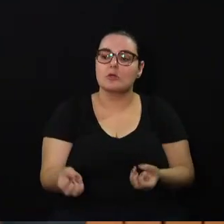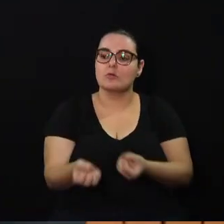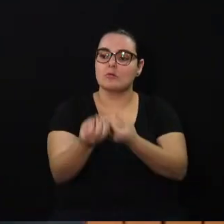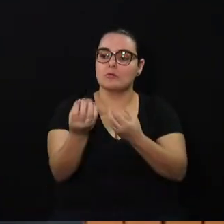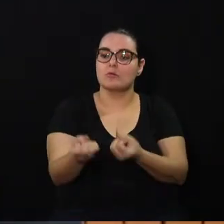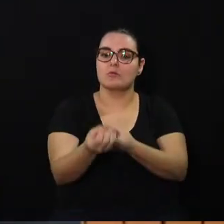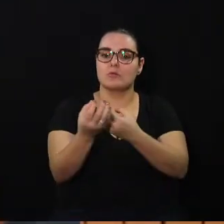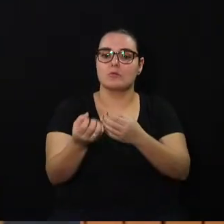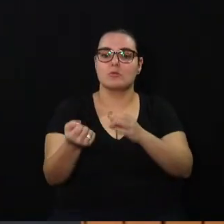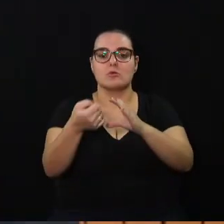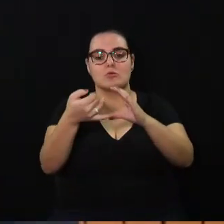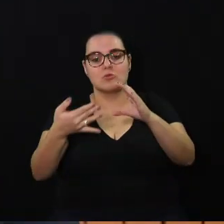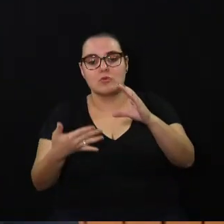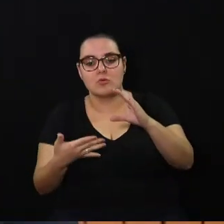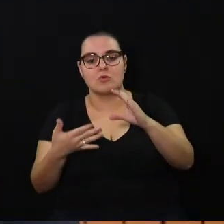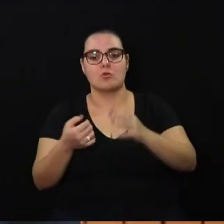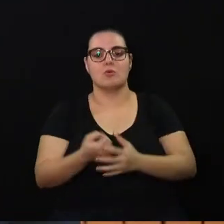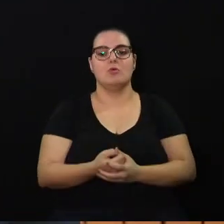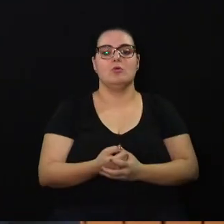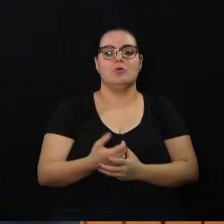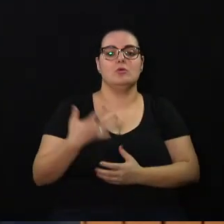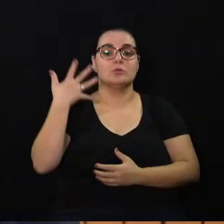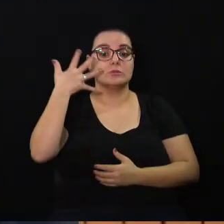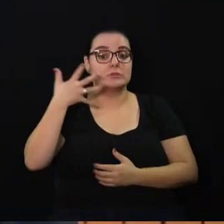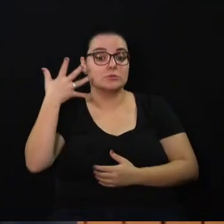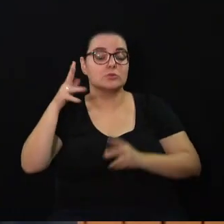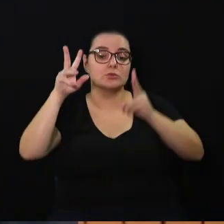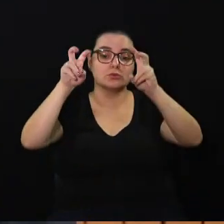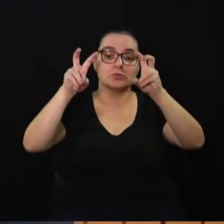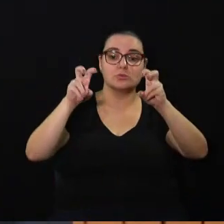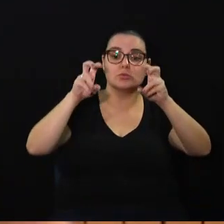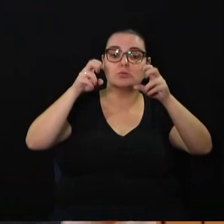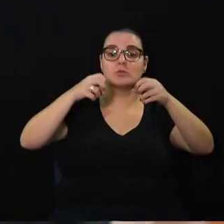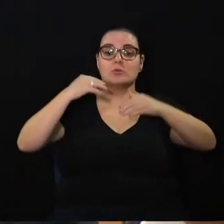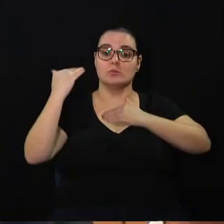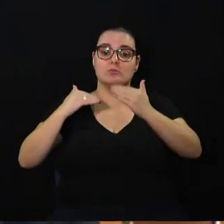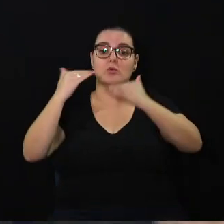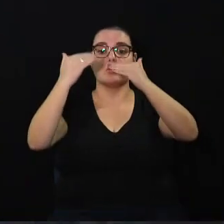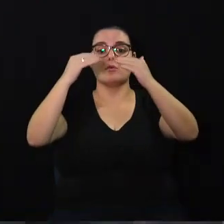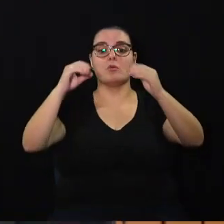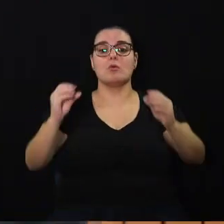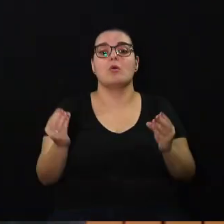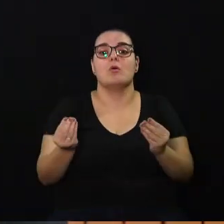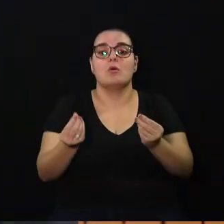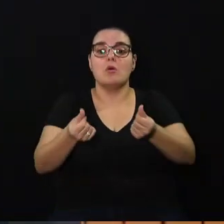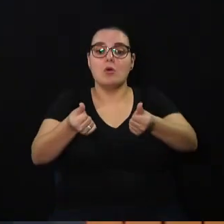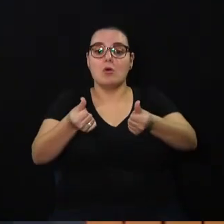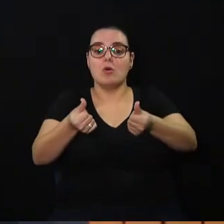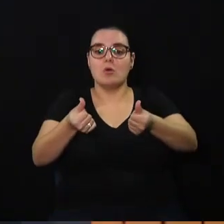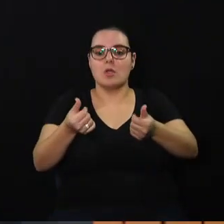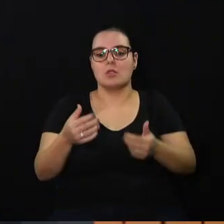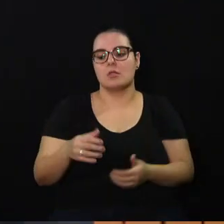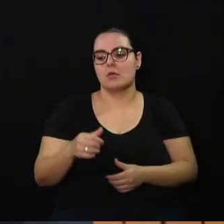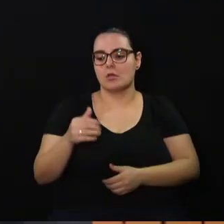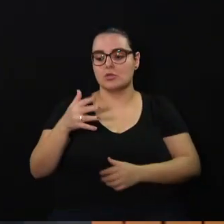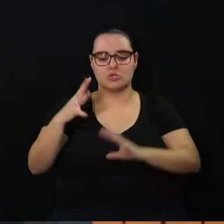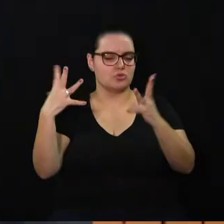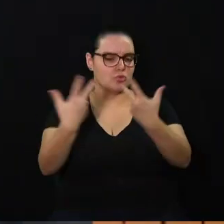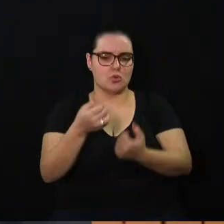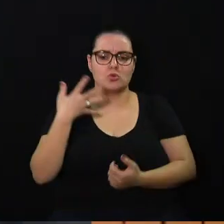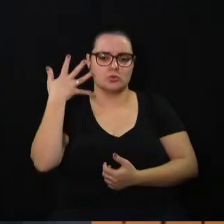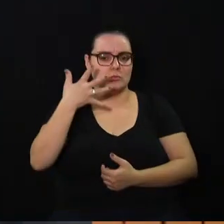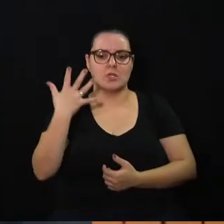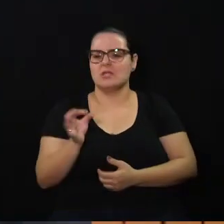conteúdo das palestras dos temas que vão ser desenvolvidos a qualidade dos palestrantes eu tenho certeza